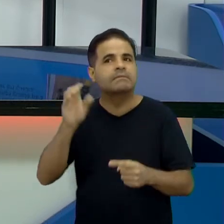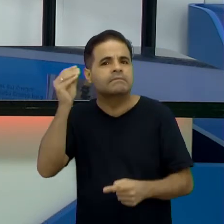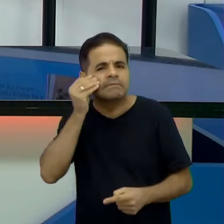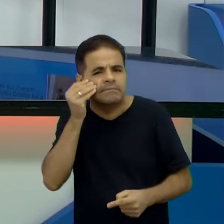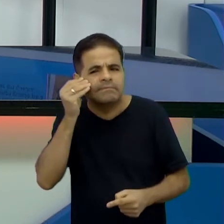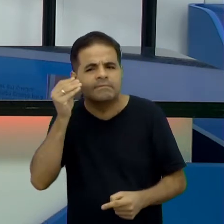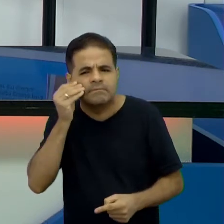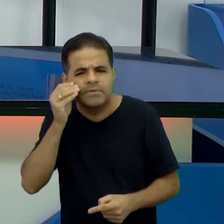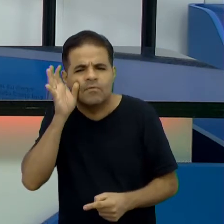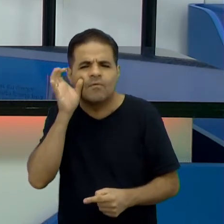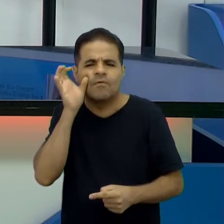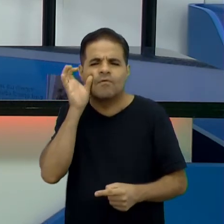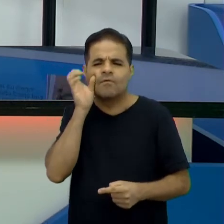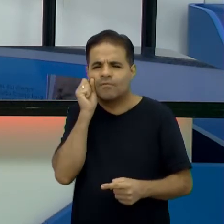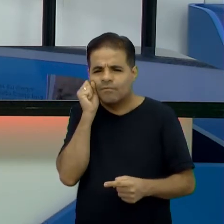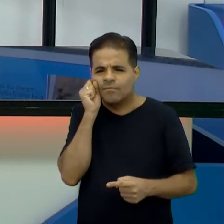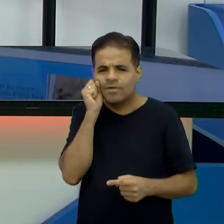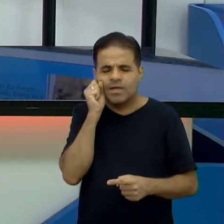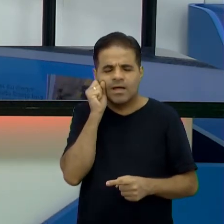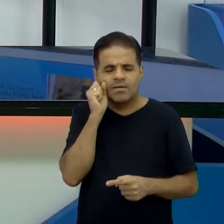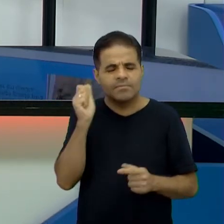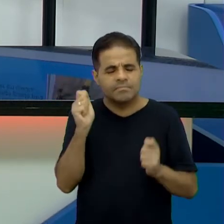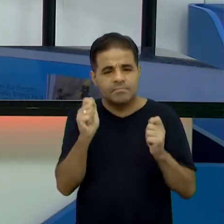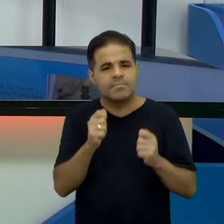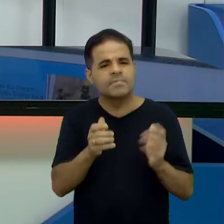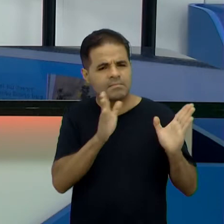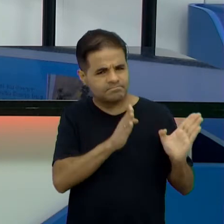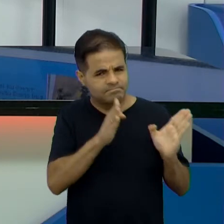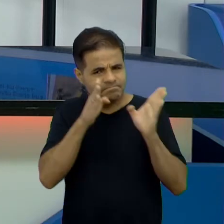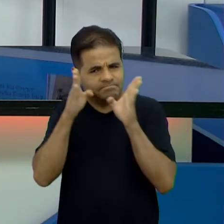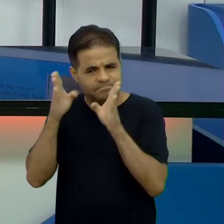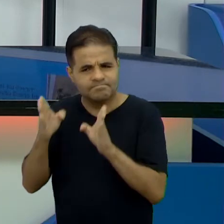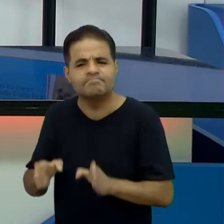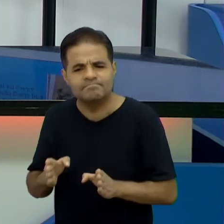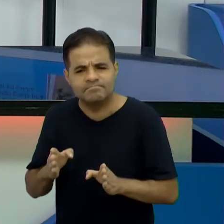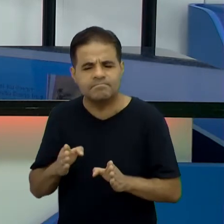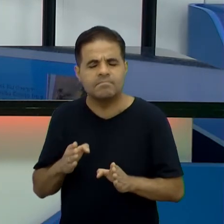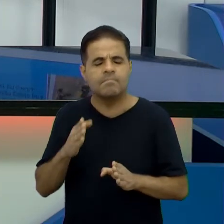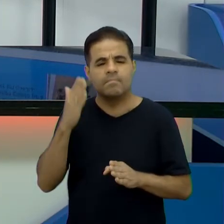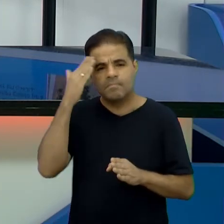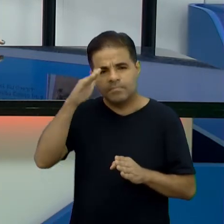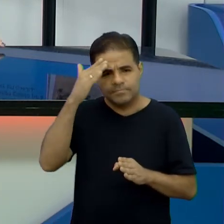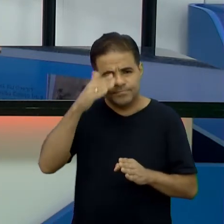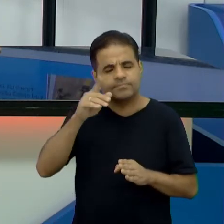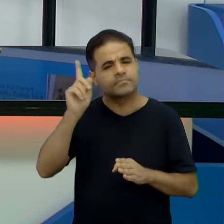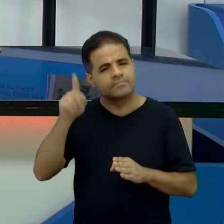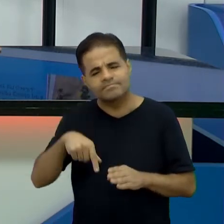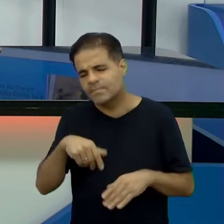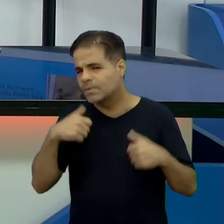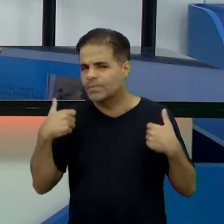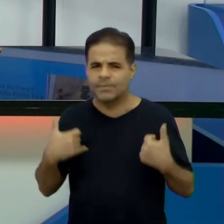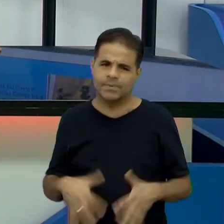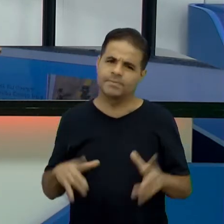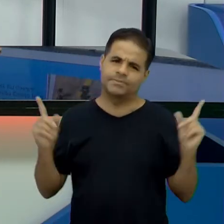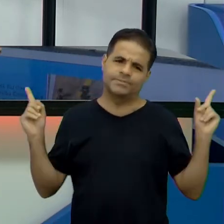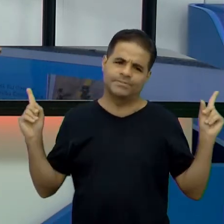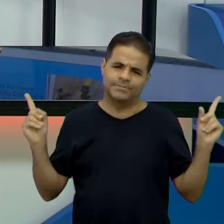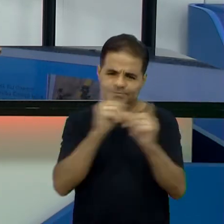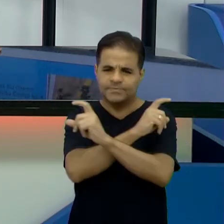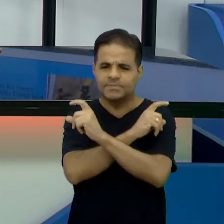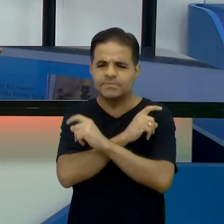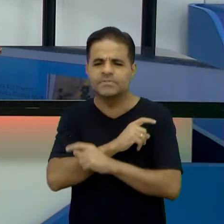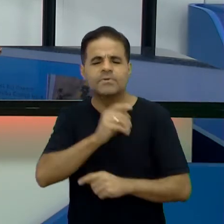ouvir o som da bola, mas assim, até você ter a disciplina... para entender aquilo é muito difícil. E aí,